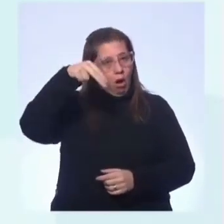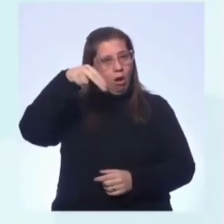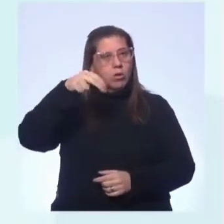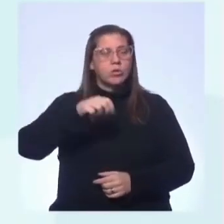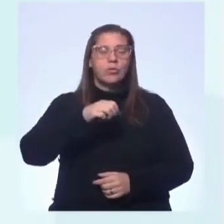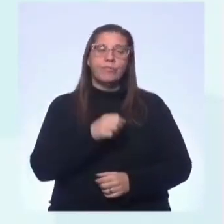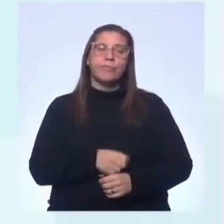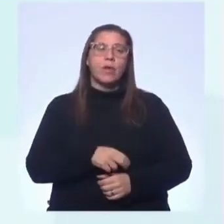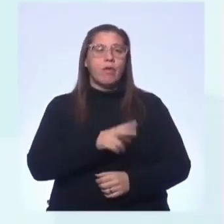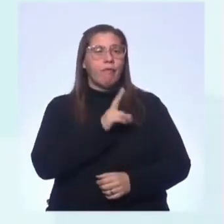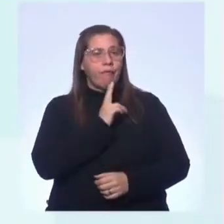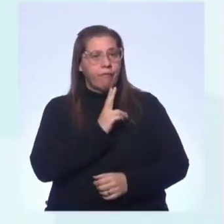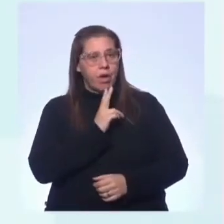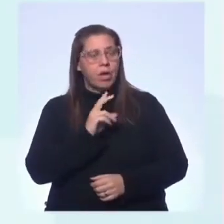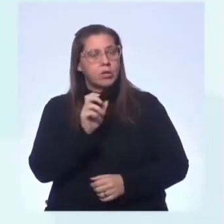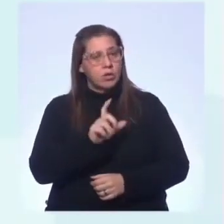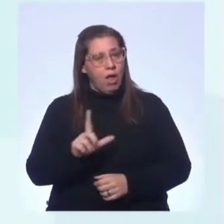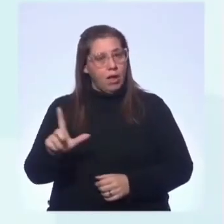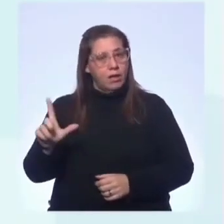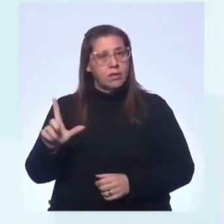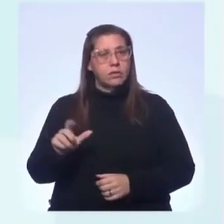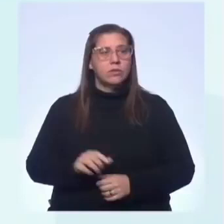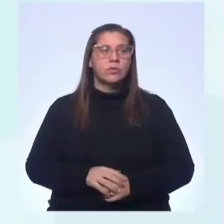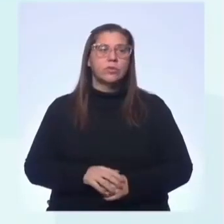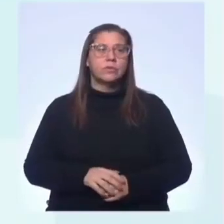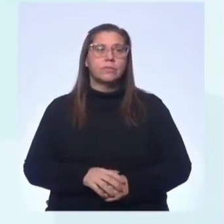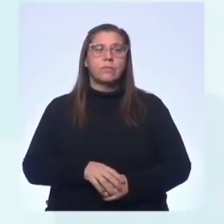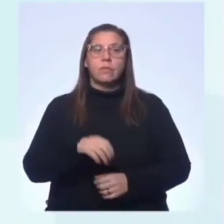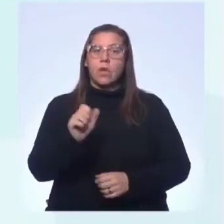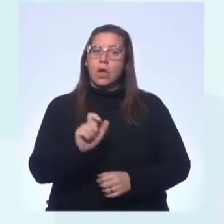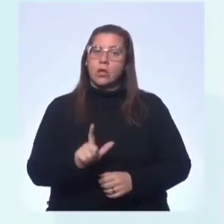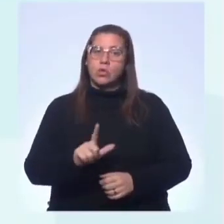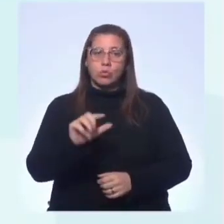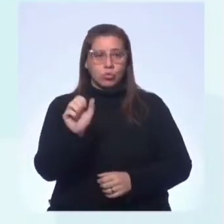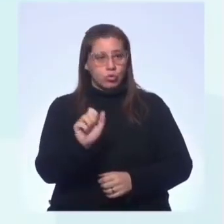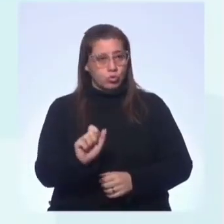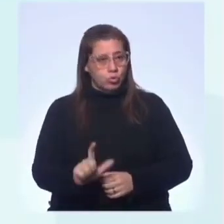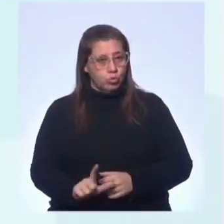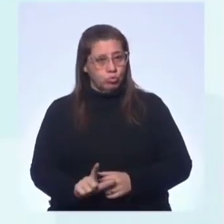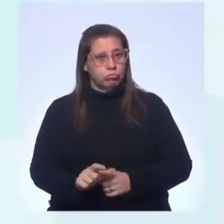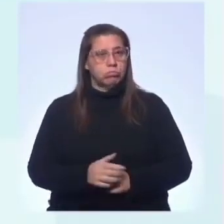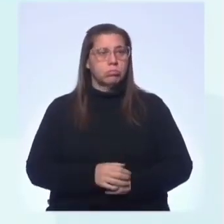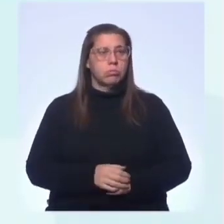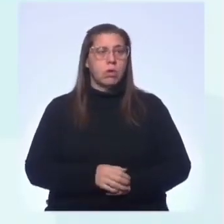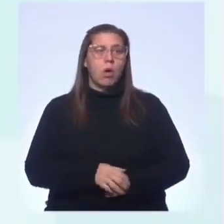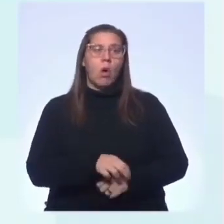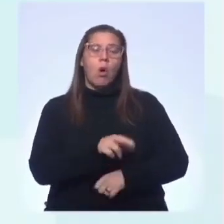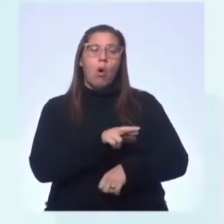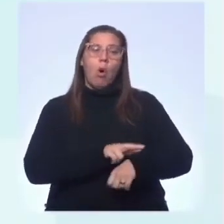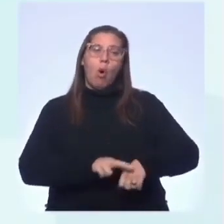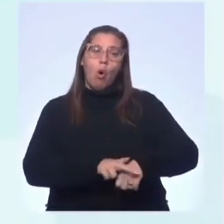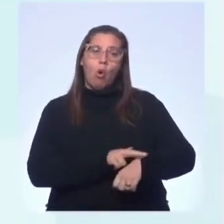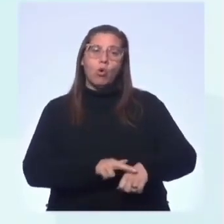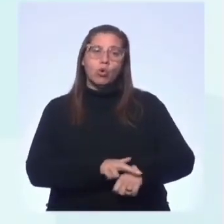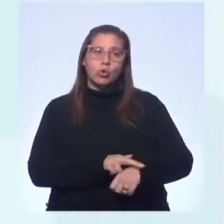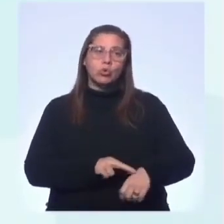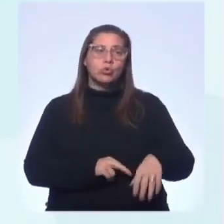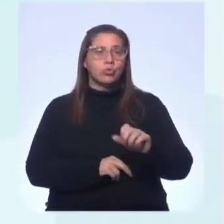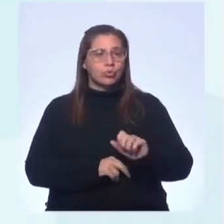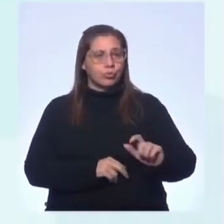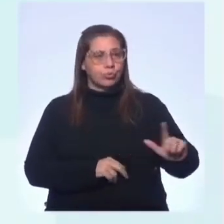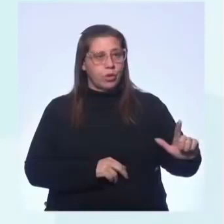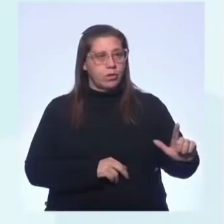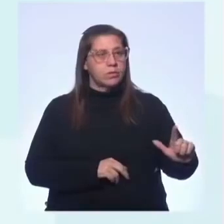em verde a sub-região leste, em azul a sub-região sudeste, em roxo a sub-região sudoeste,